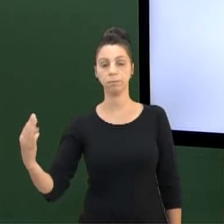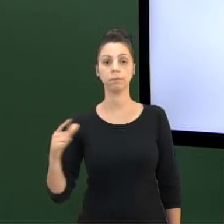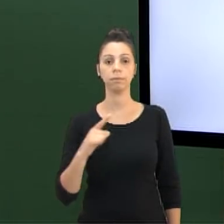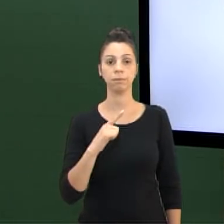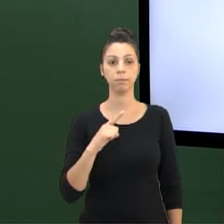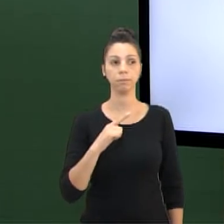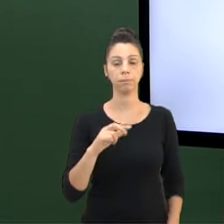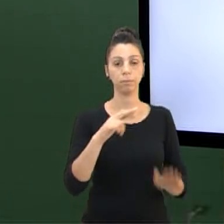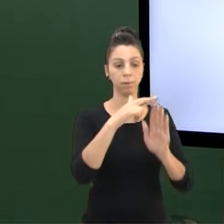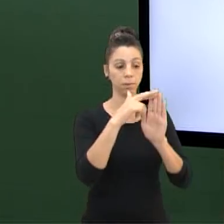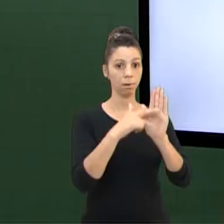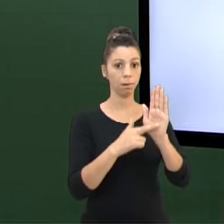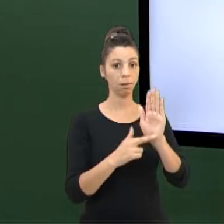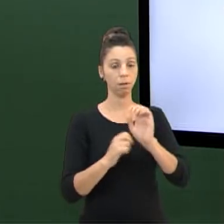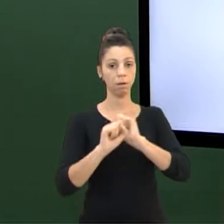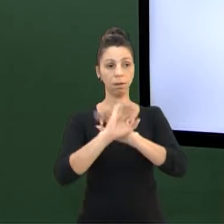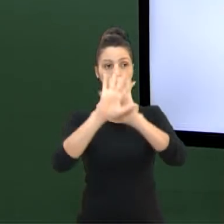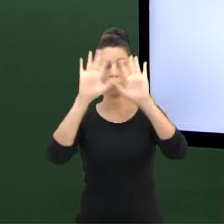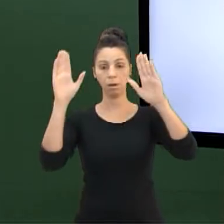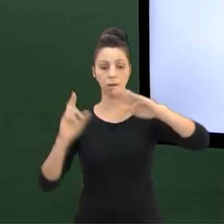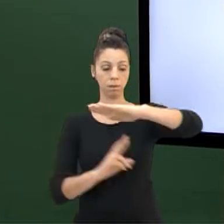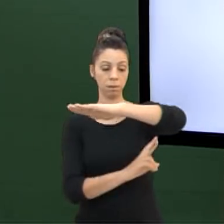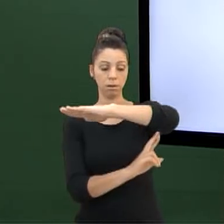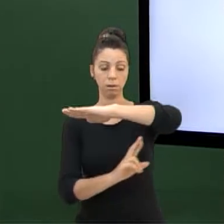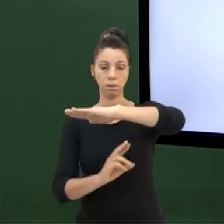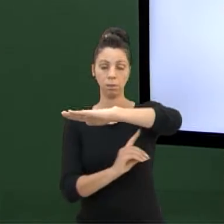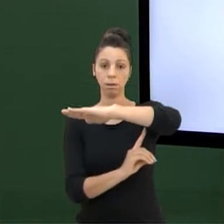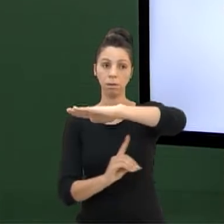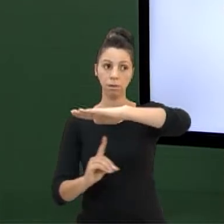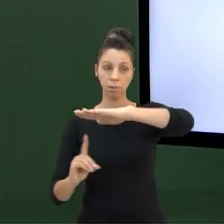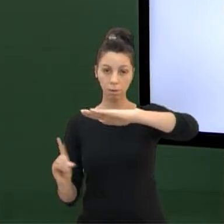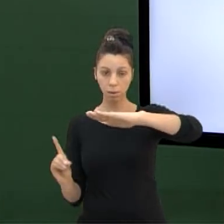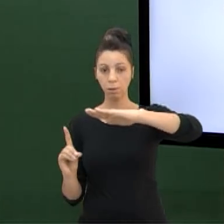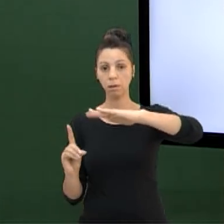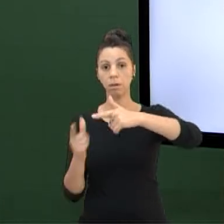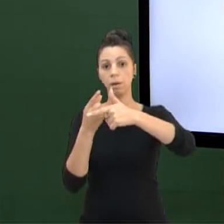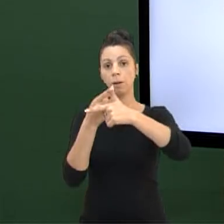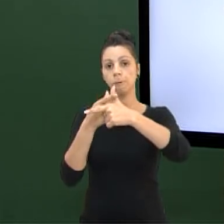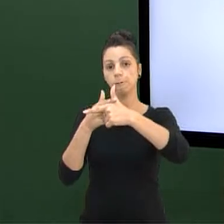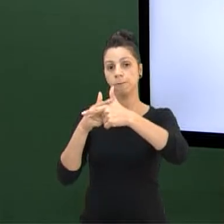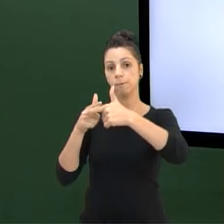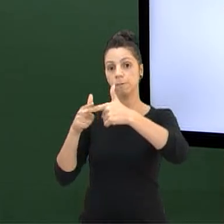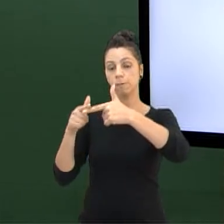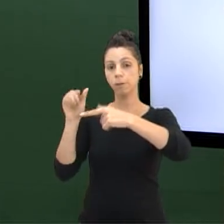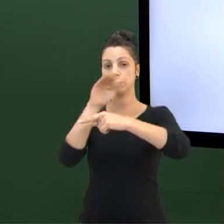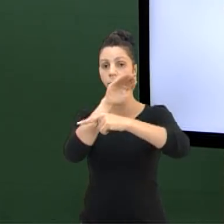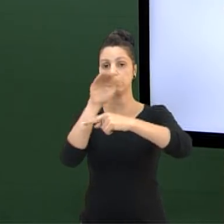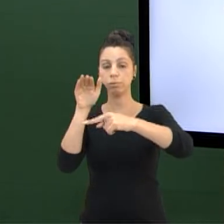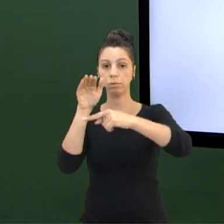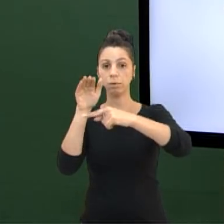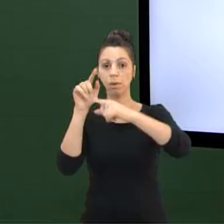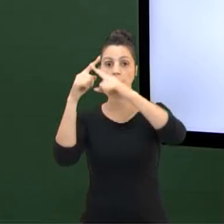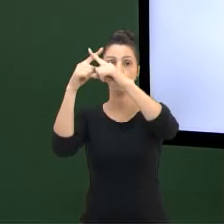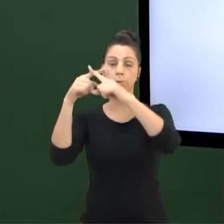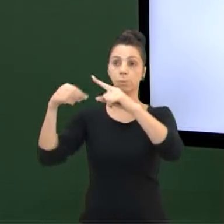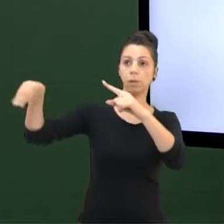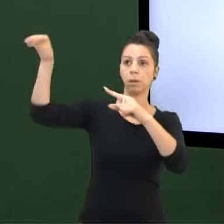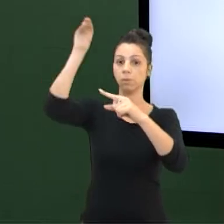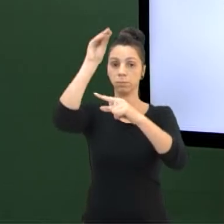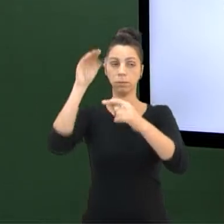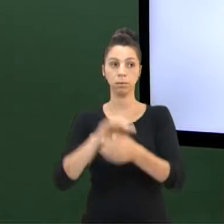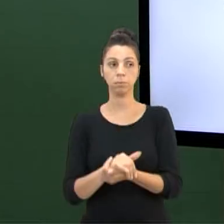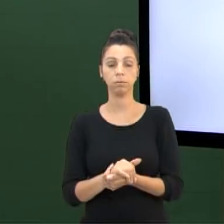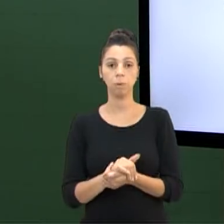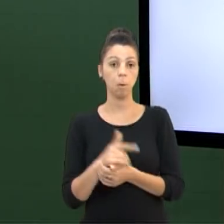existisse aqui um denominador, divide pelo de baixo e multiplica pelo de cima. Como não tem, você pode fazer